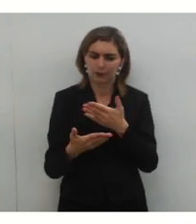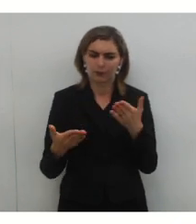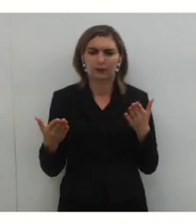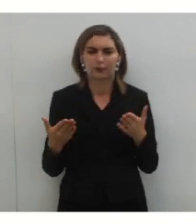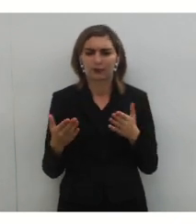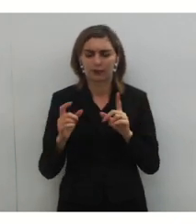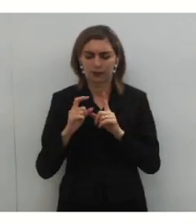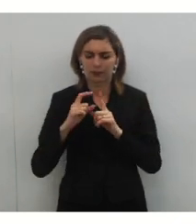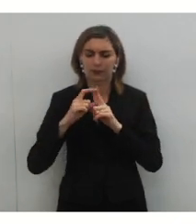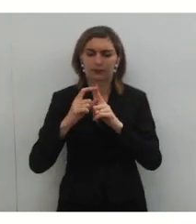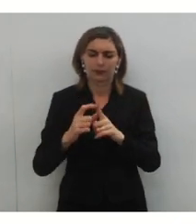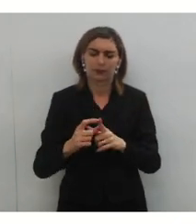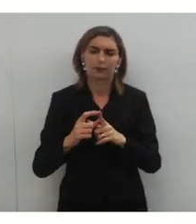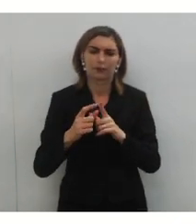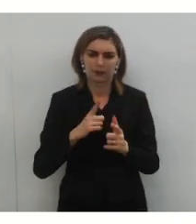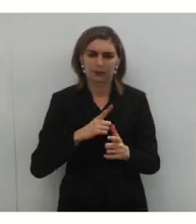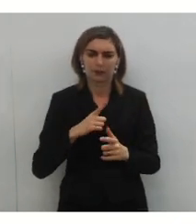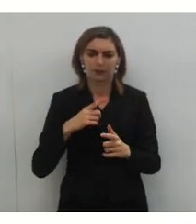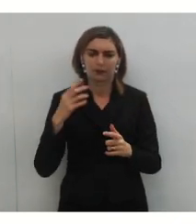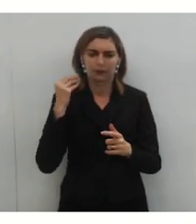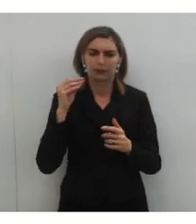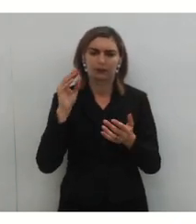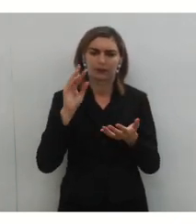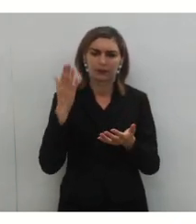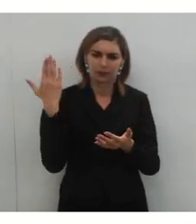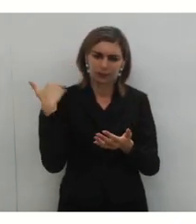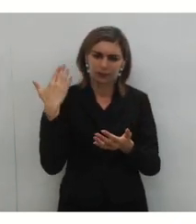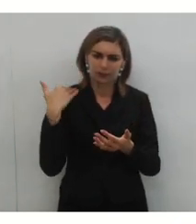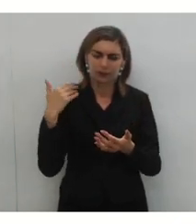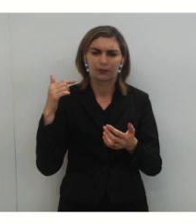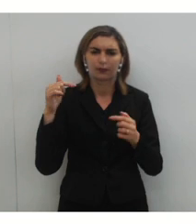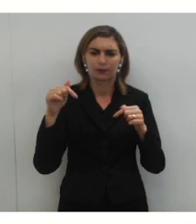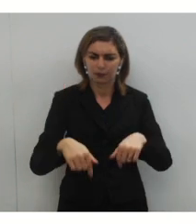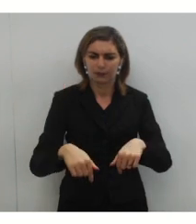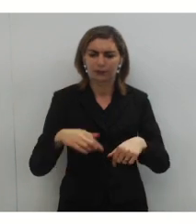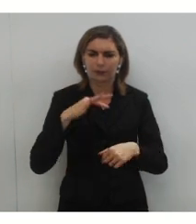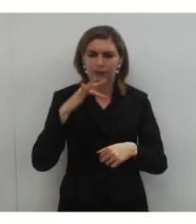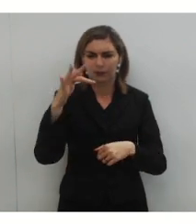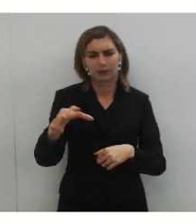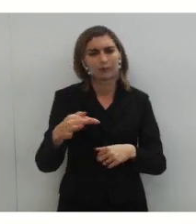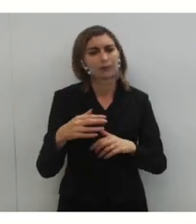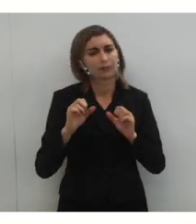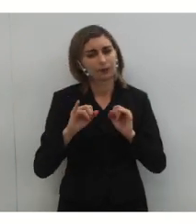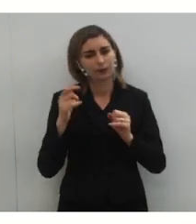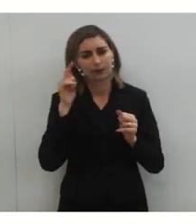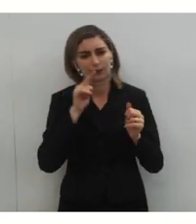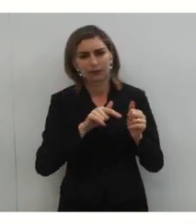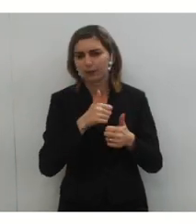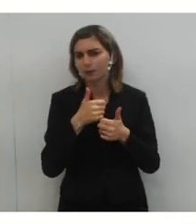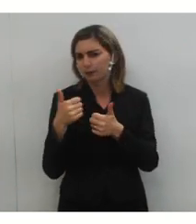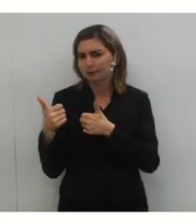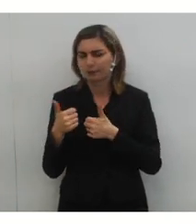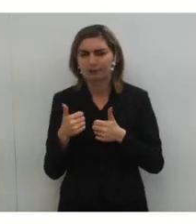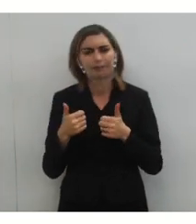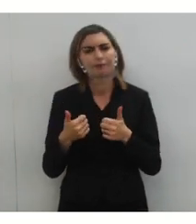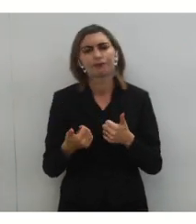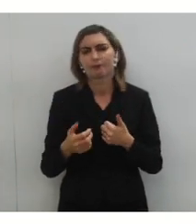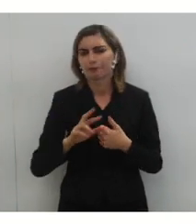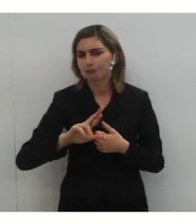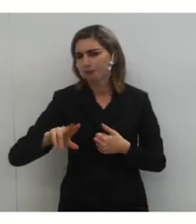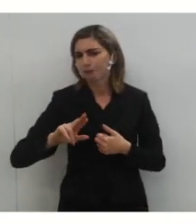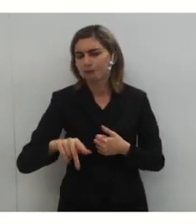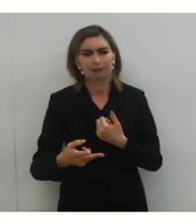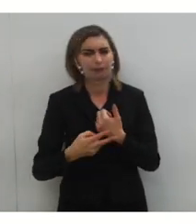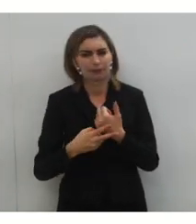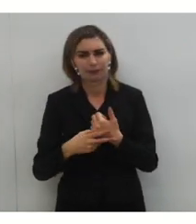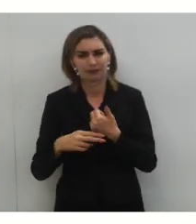A palavra, tente colocar no presente, no passado e no futuro. Se você conseguir, pronto, ela é um verbo. Se não conseguir, ela não é um verbo,